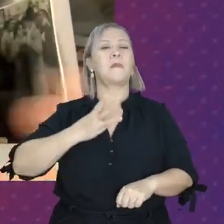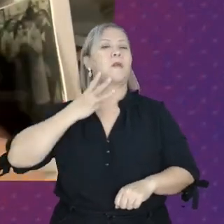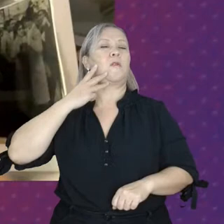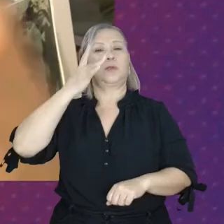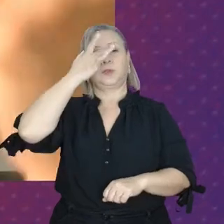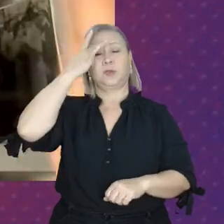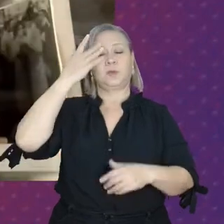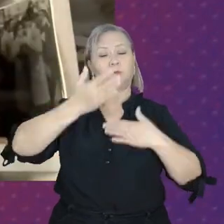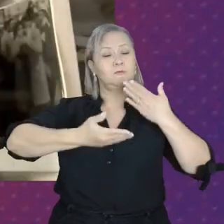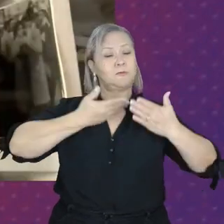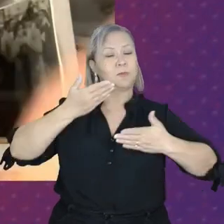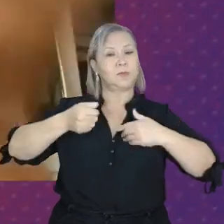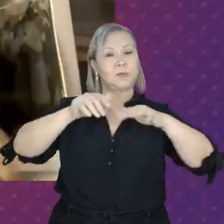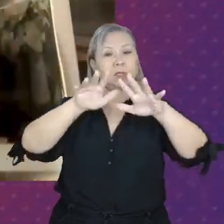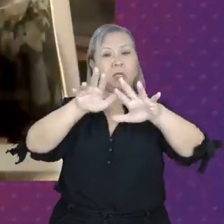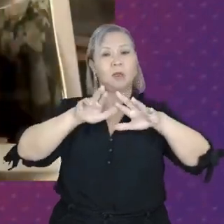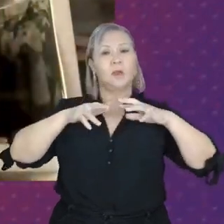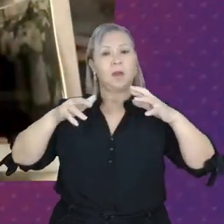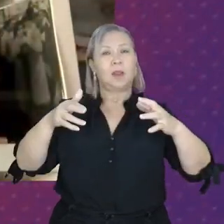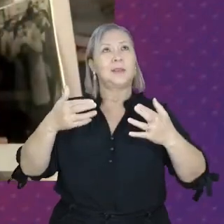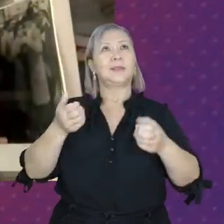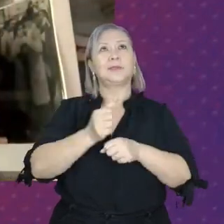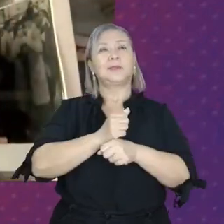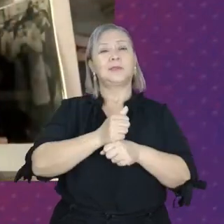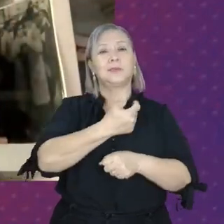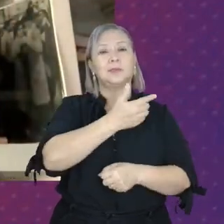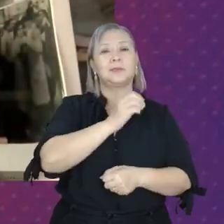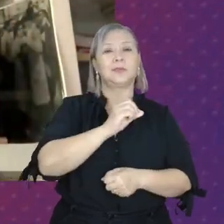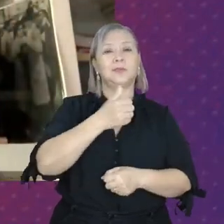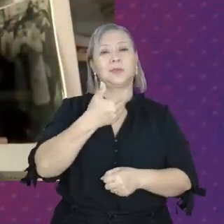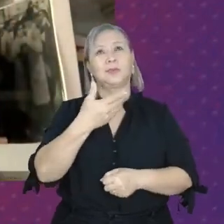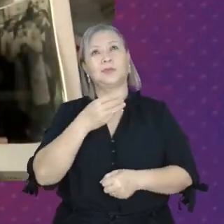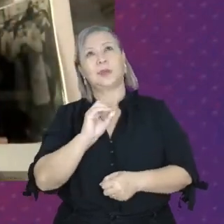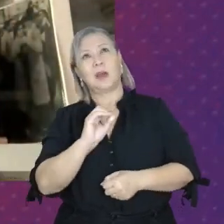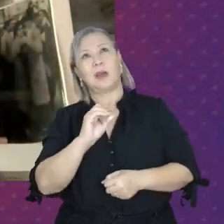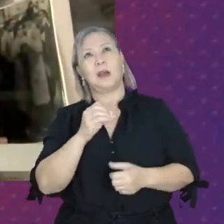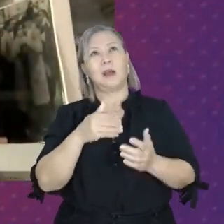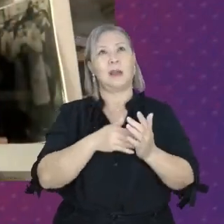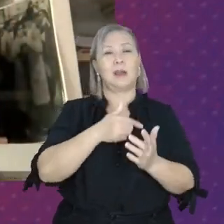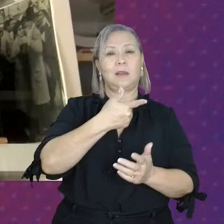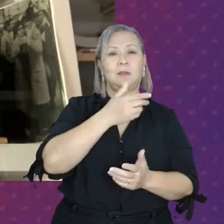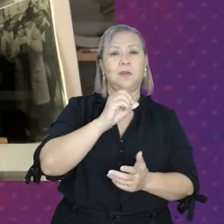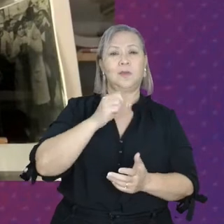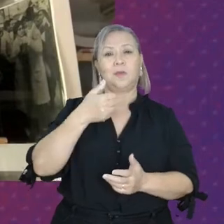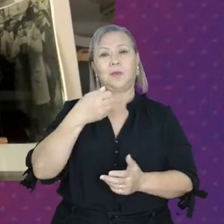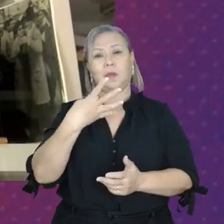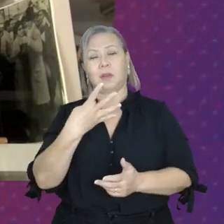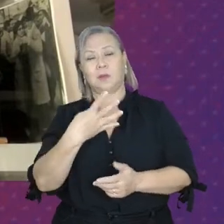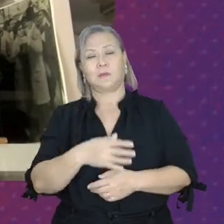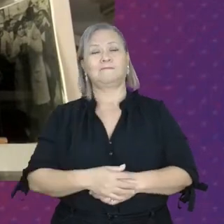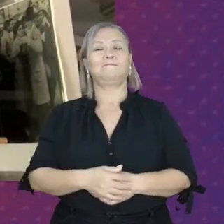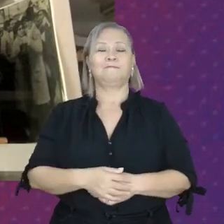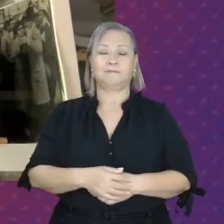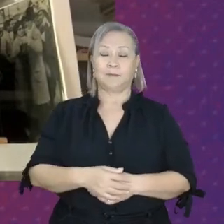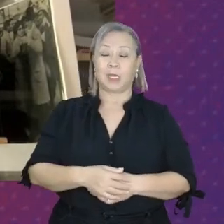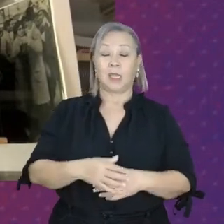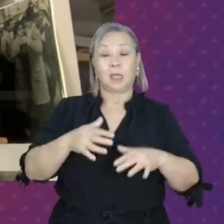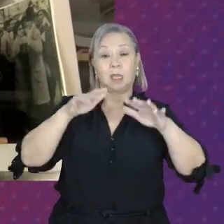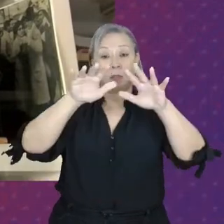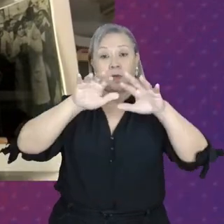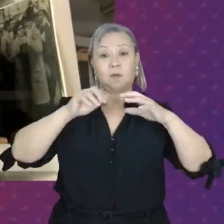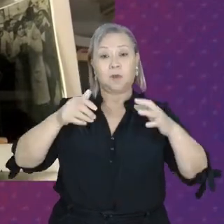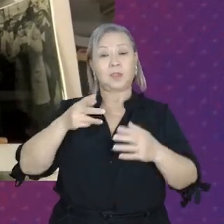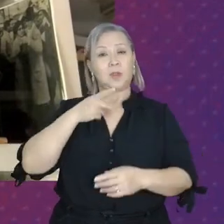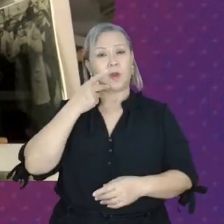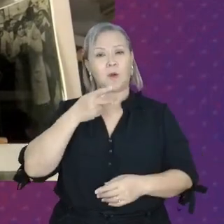com as conferências de 2010, com as conferências de 2014. E quando eu falo as conferências, eu falo municipais,